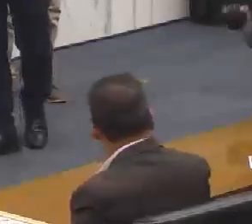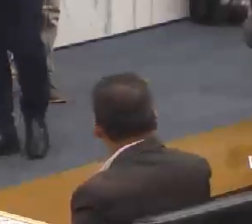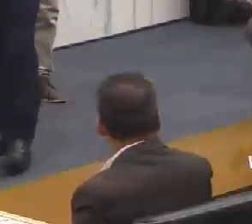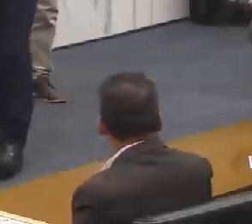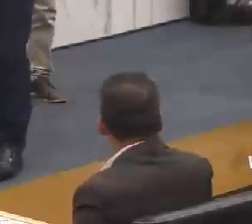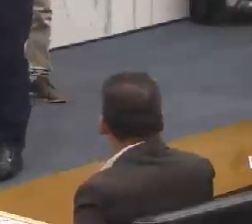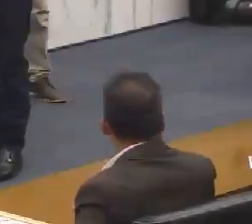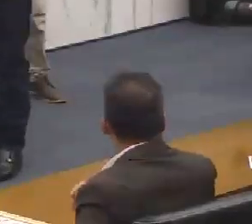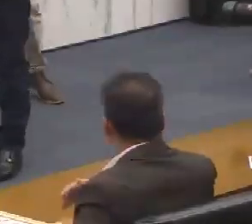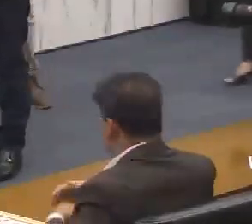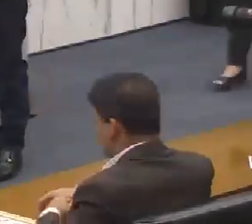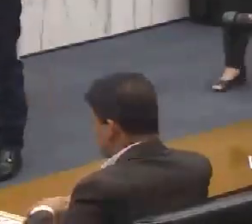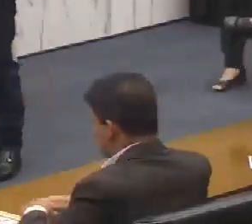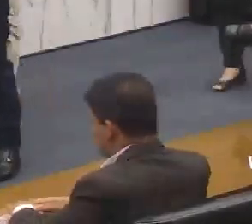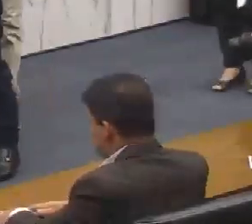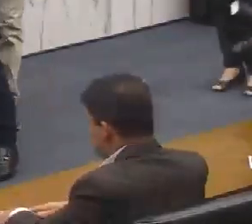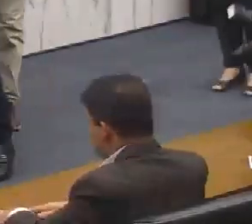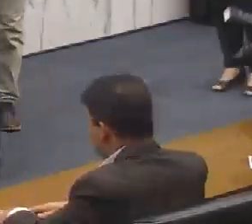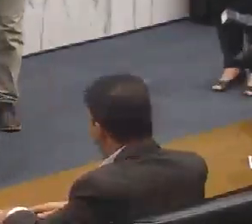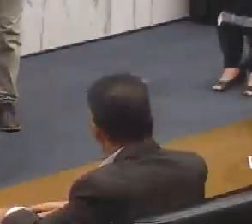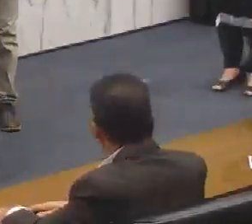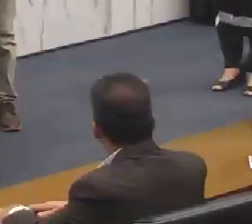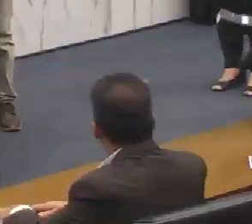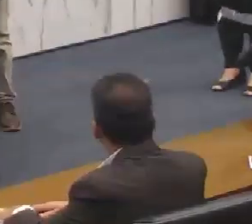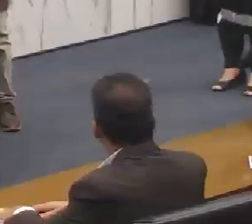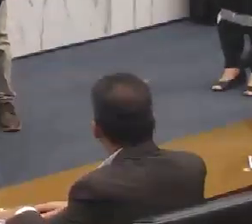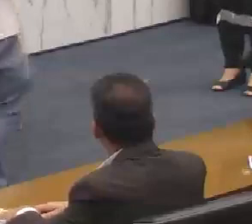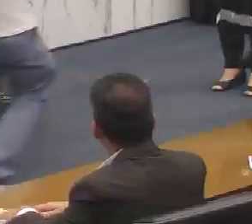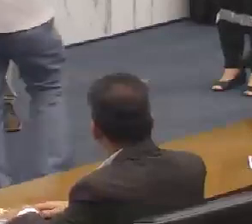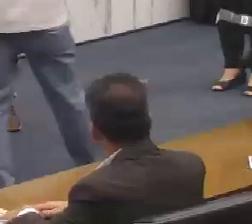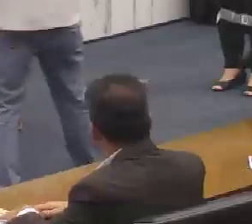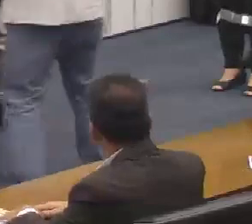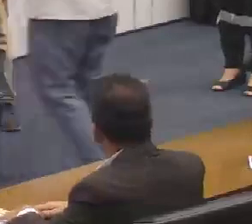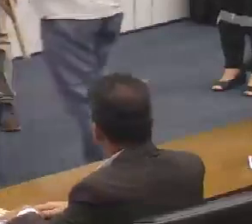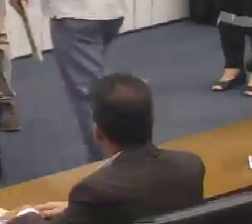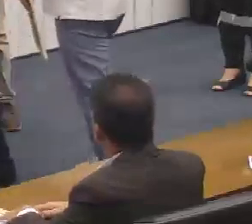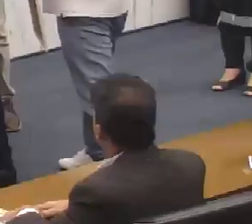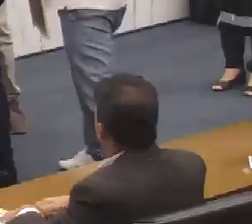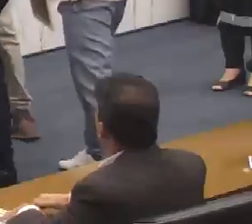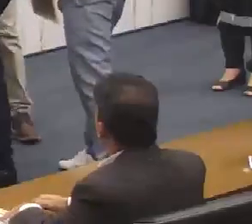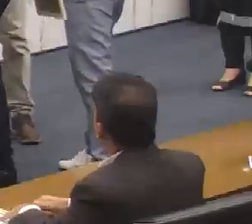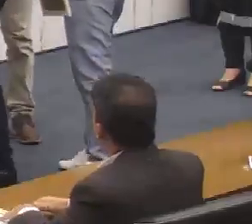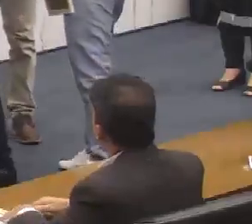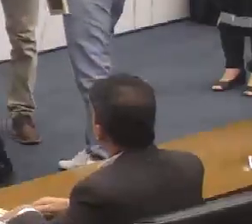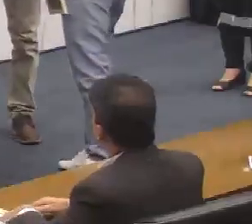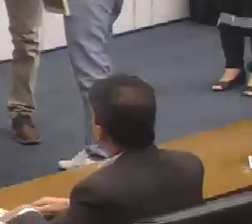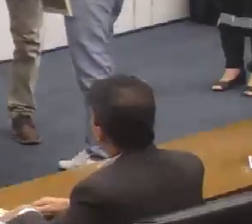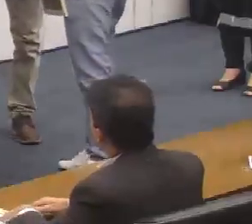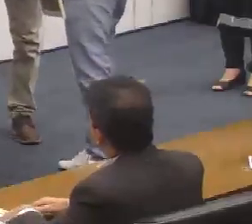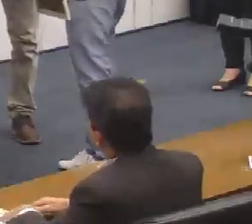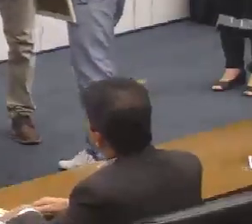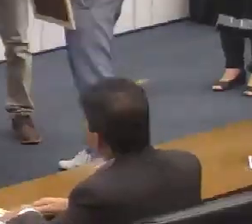Laia, laia, laia, laia, laia.